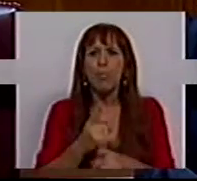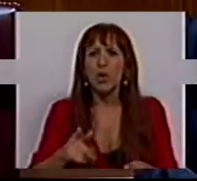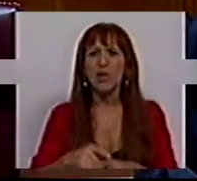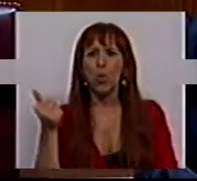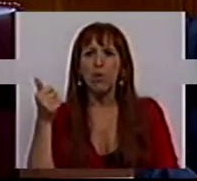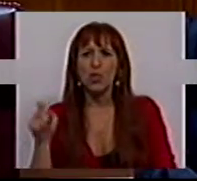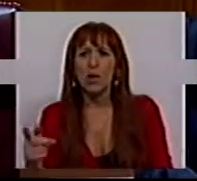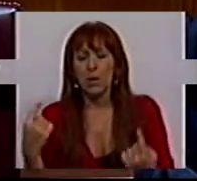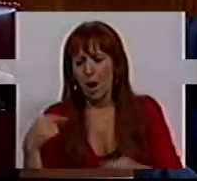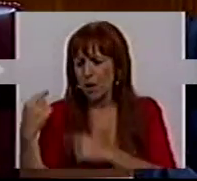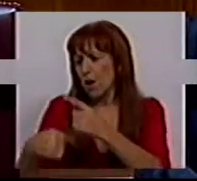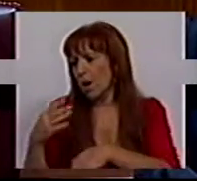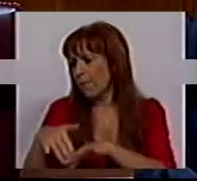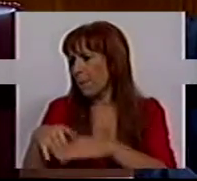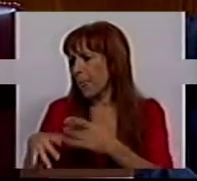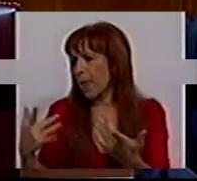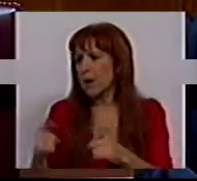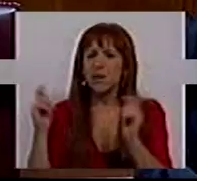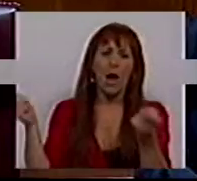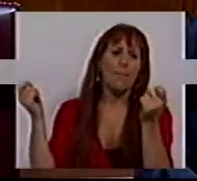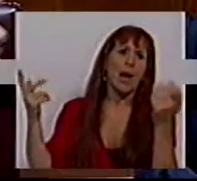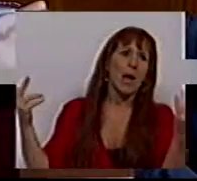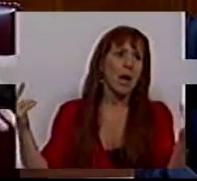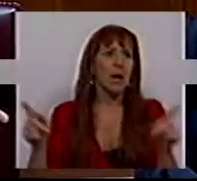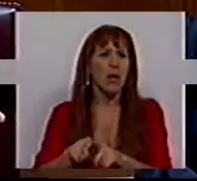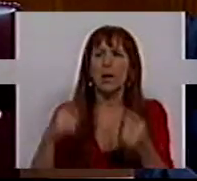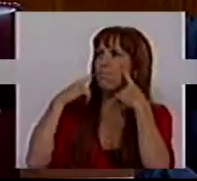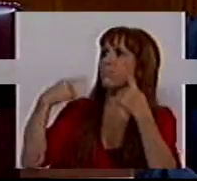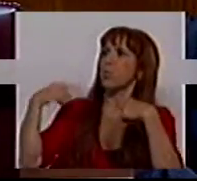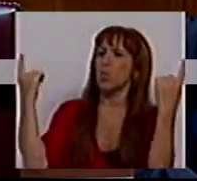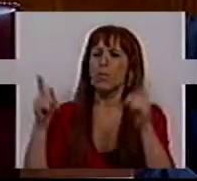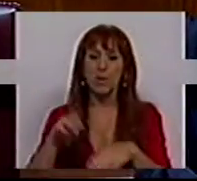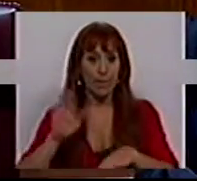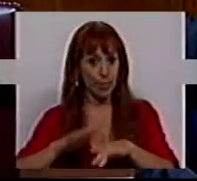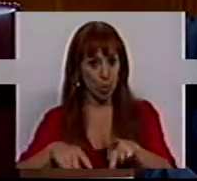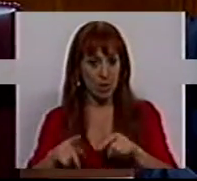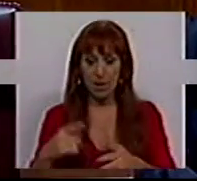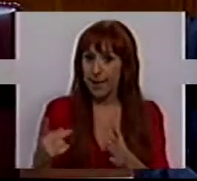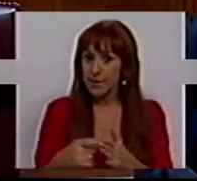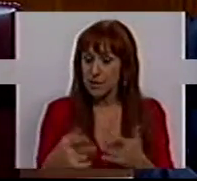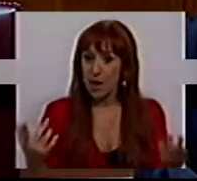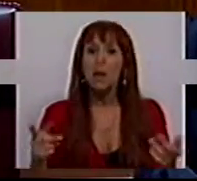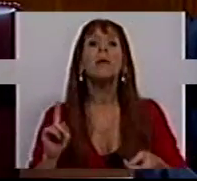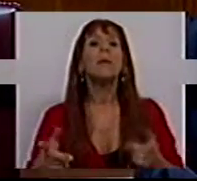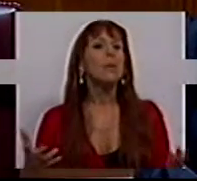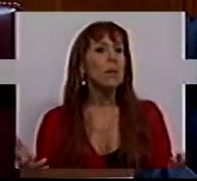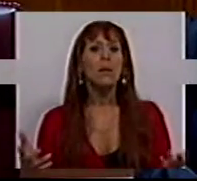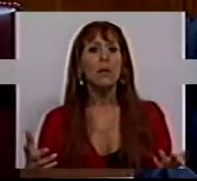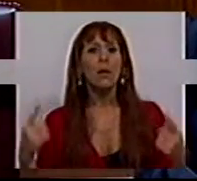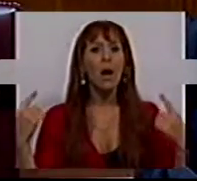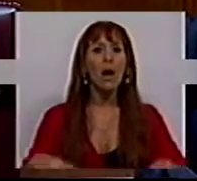medida em que o Bloco de Esquerda tem vindo a fazer uma campanha pública relativamente à necessidade